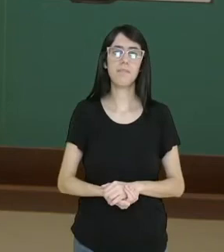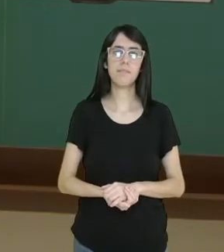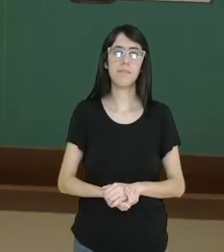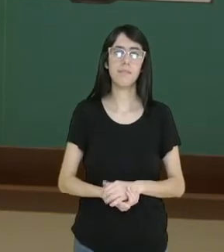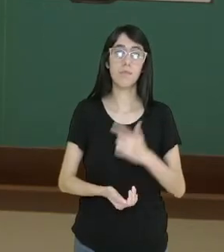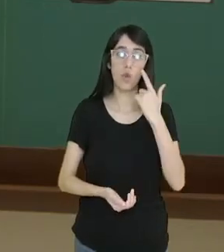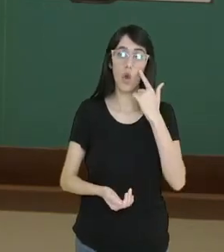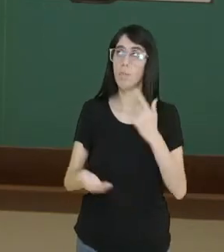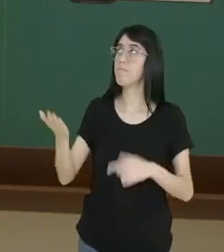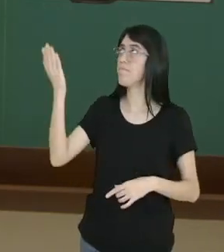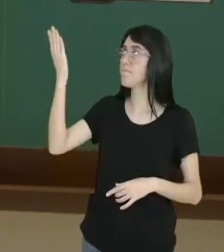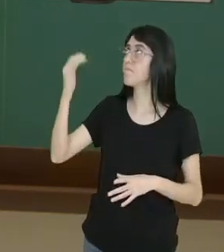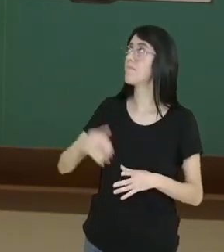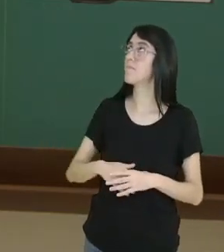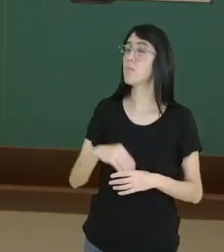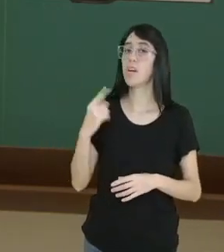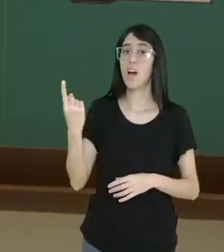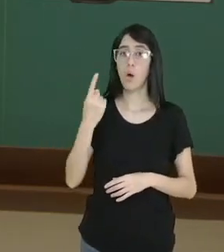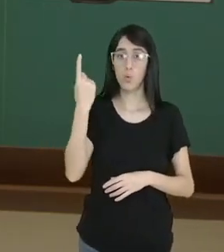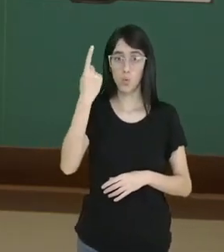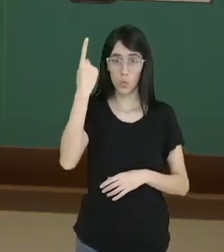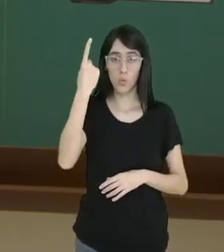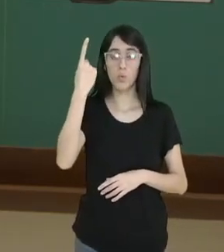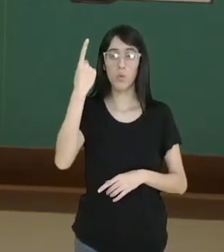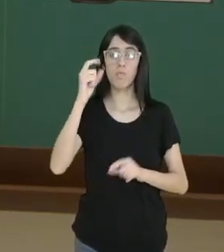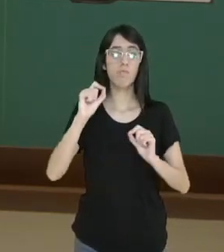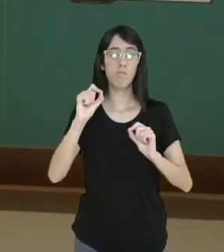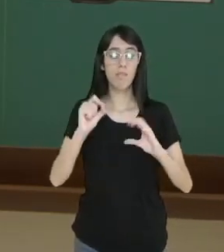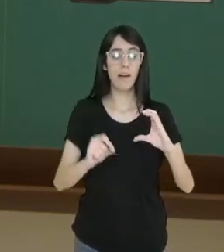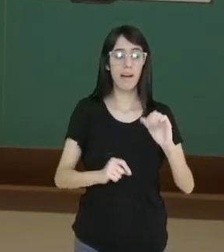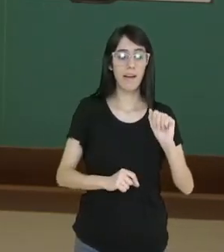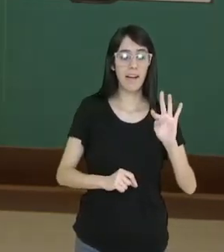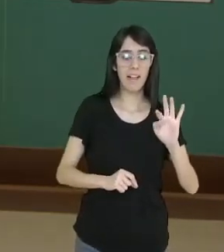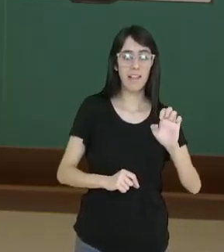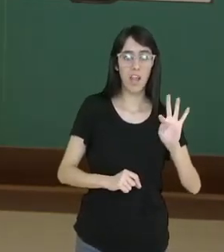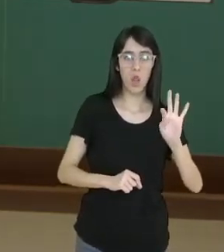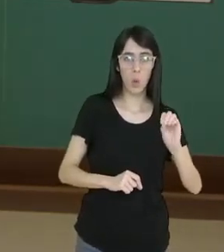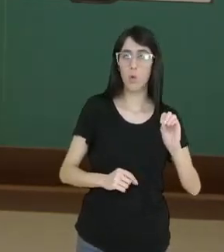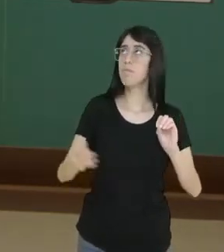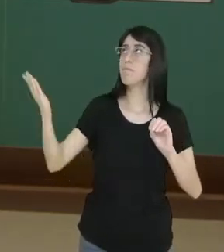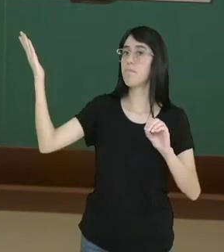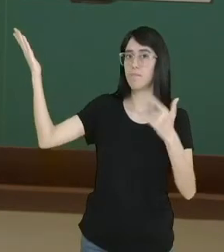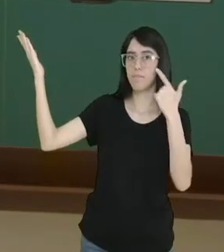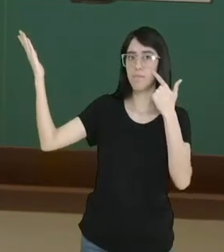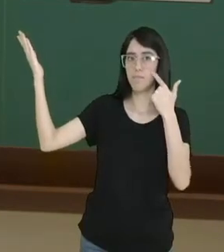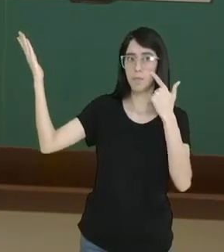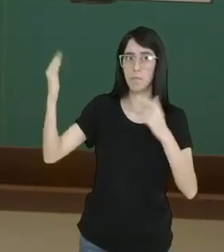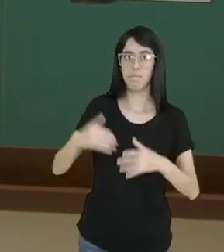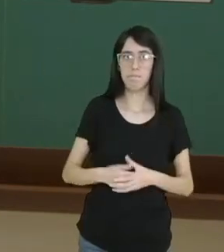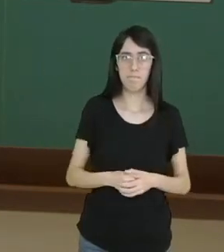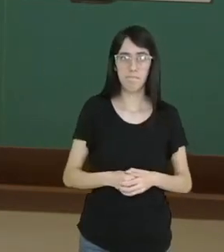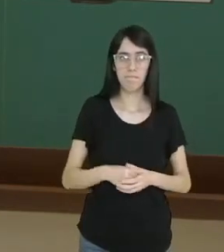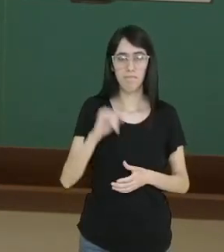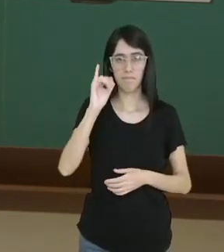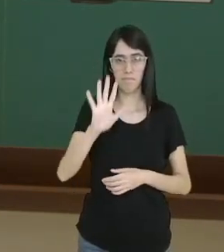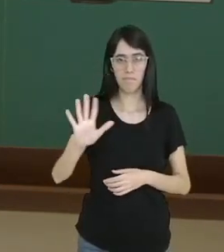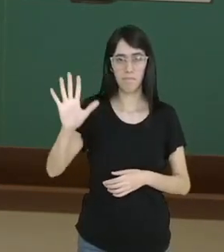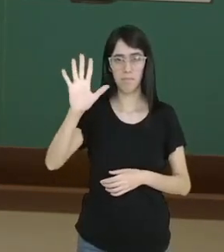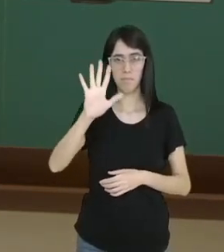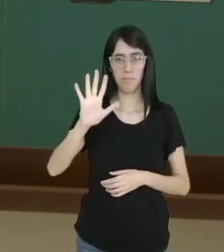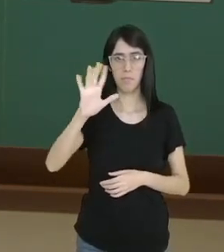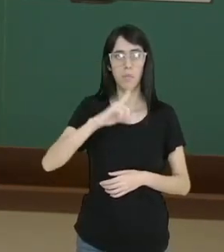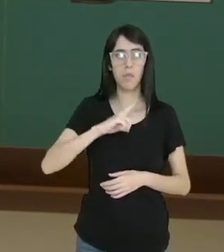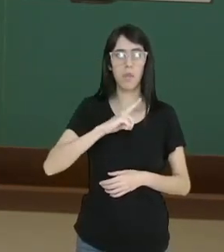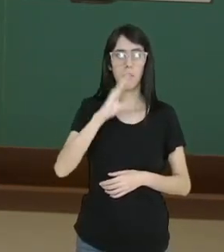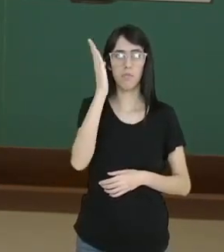aqui, ó. Altura em relação a um cateto, ok? Essa altura. Altura em relação à hipotenusa. Aqui, ó. Esse traçado